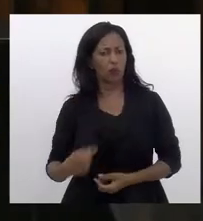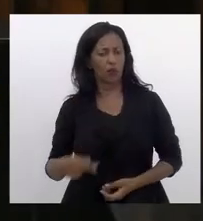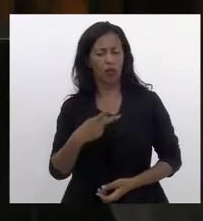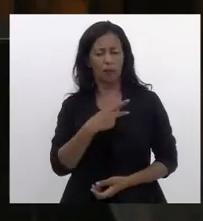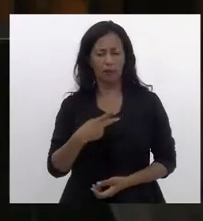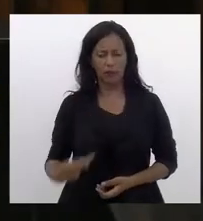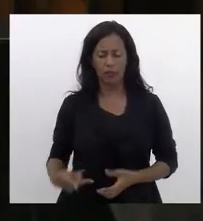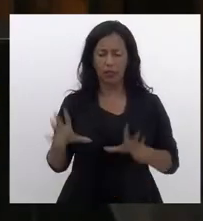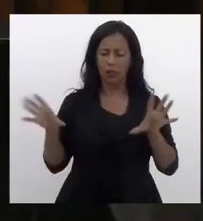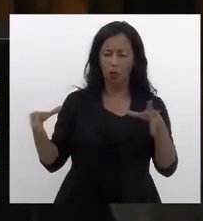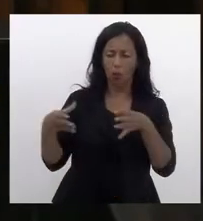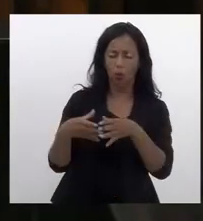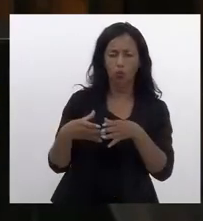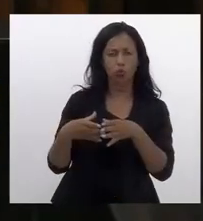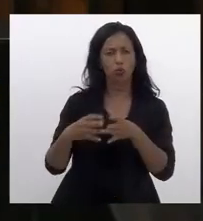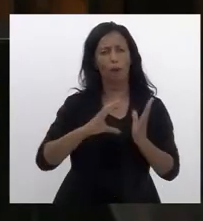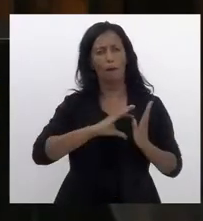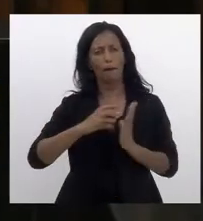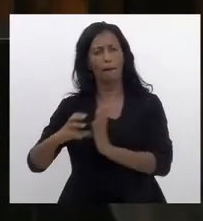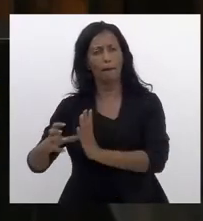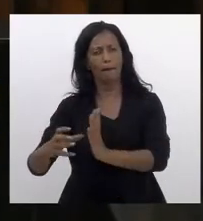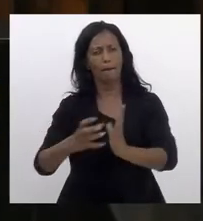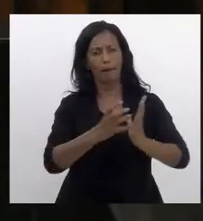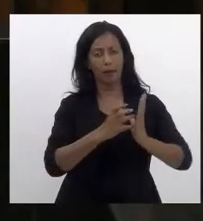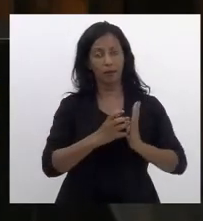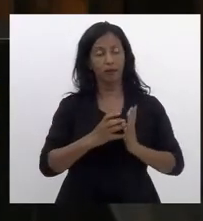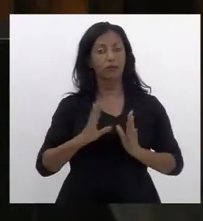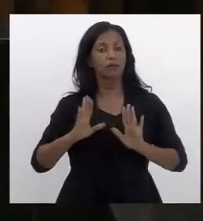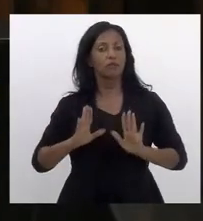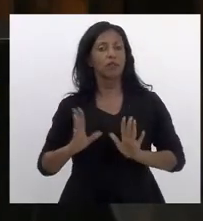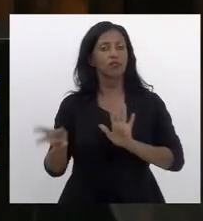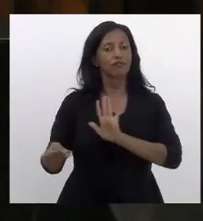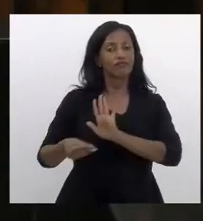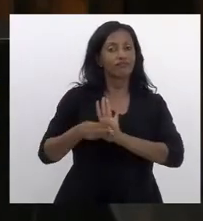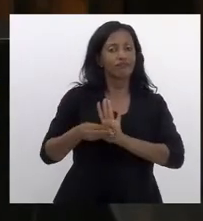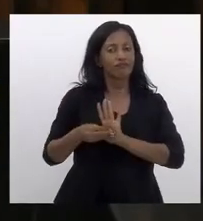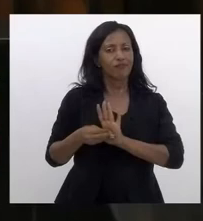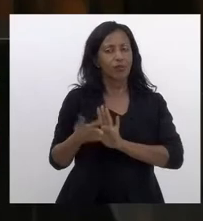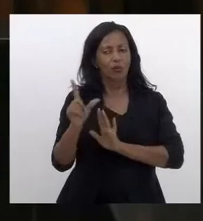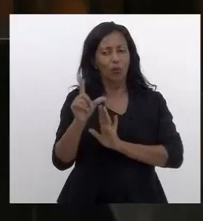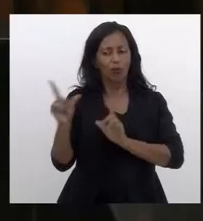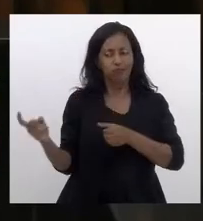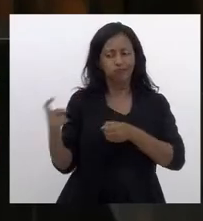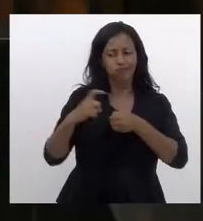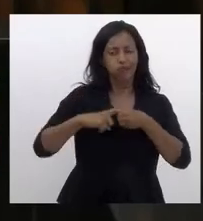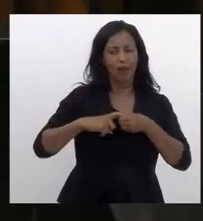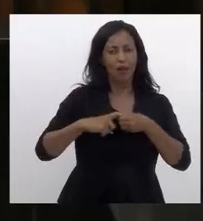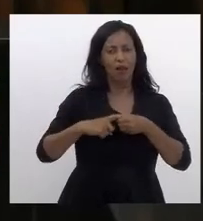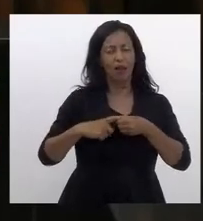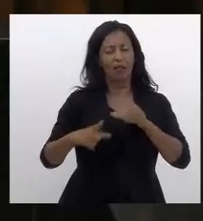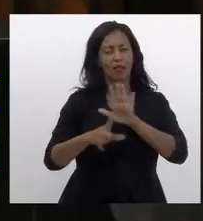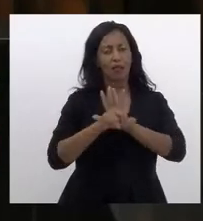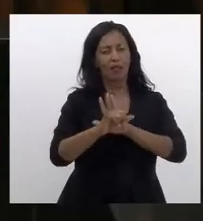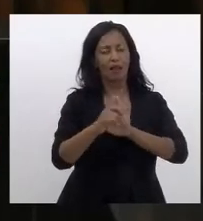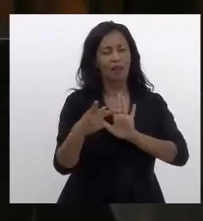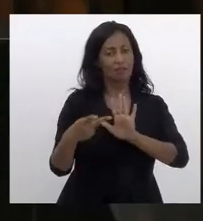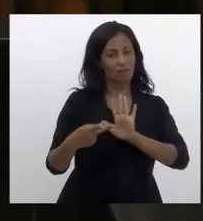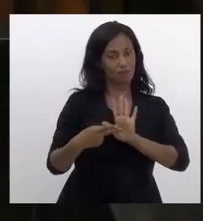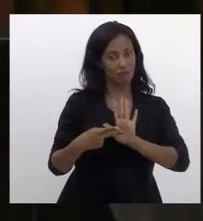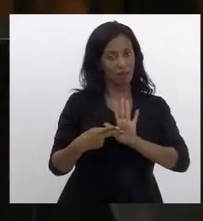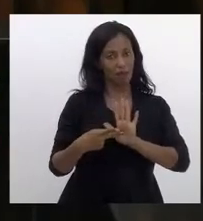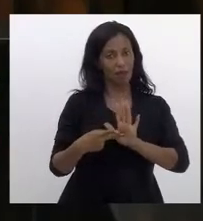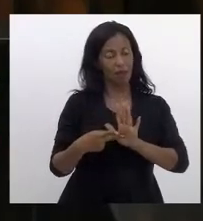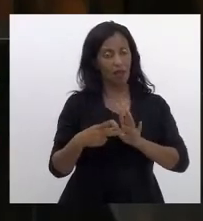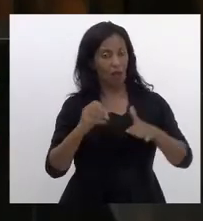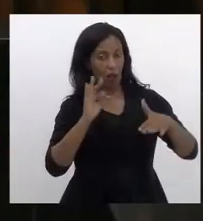que envolveu o conjunto dos partidos. Só que faltou uma vinculação na lei original ao Fundo Estadual de